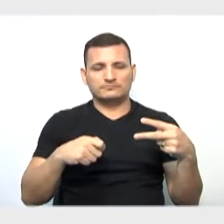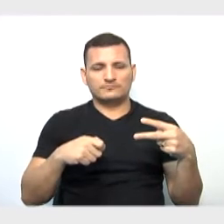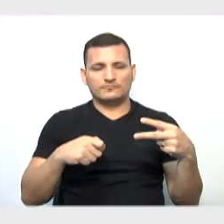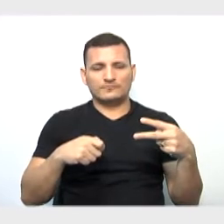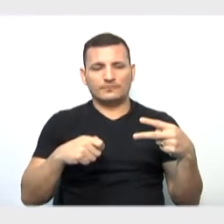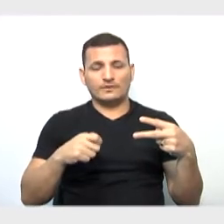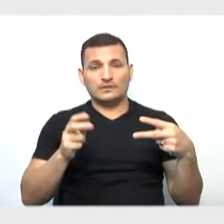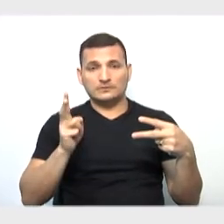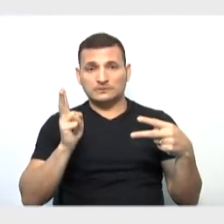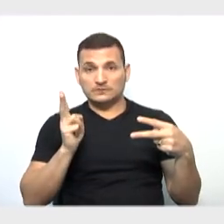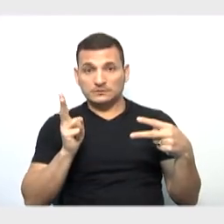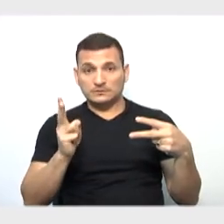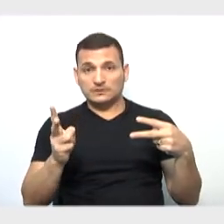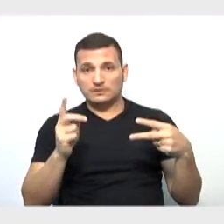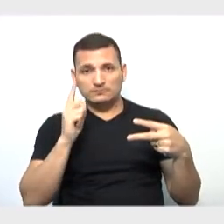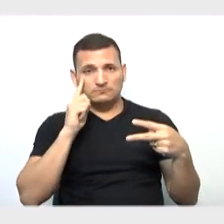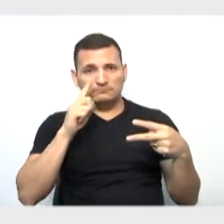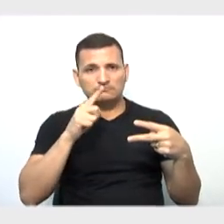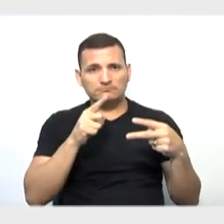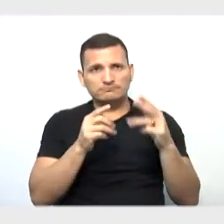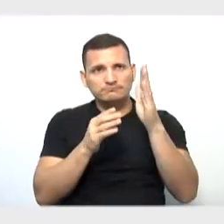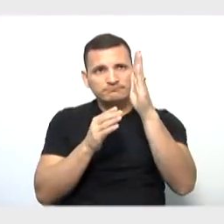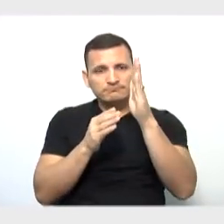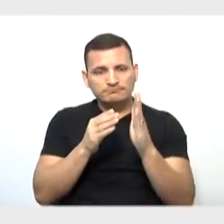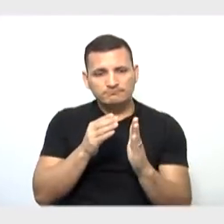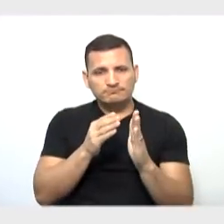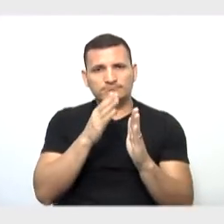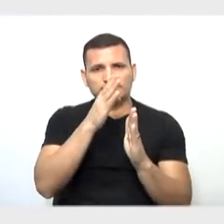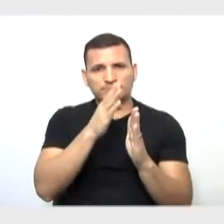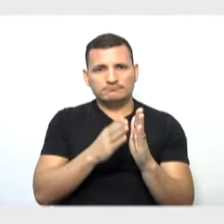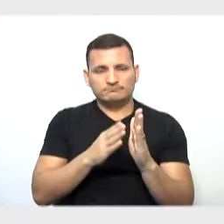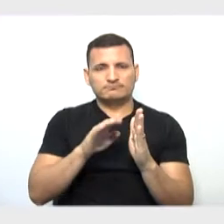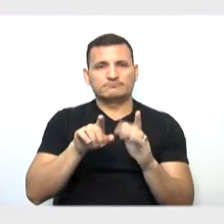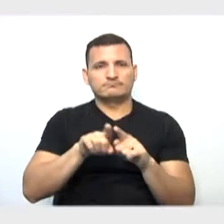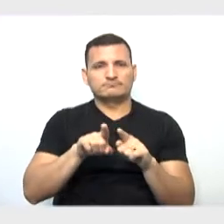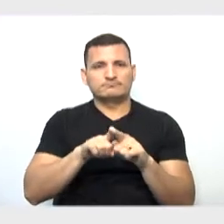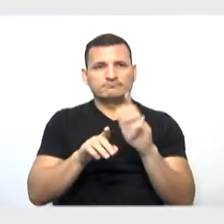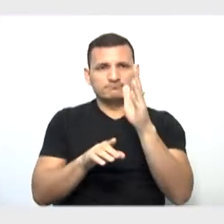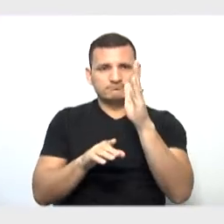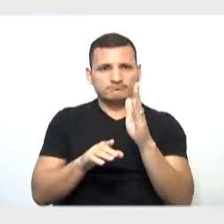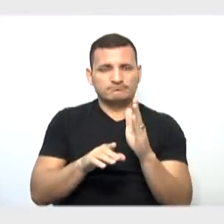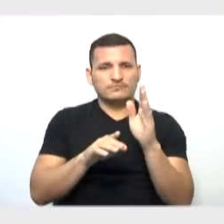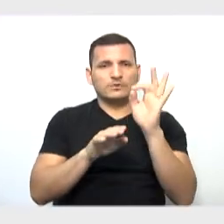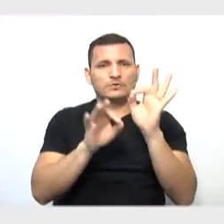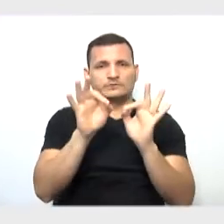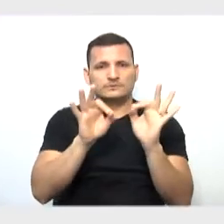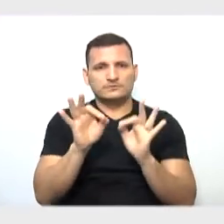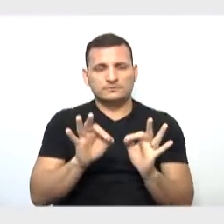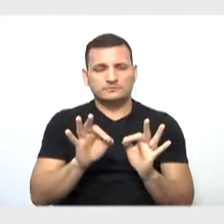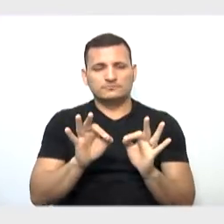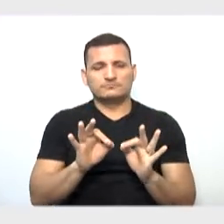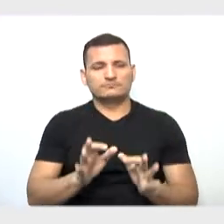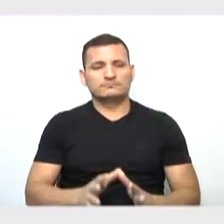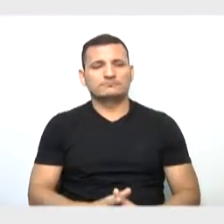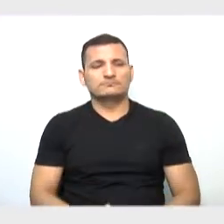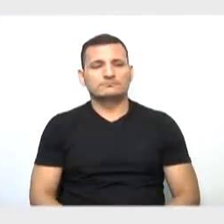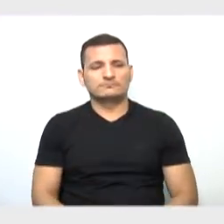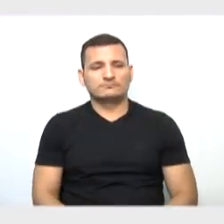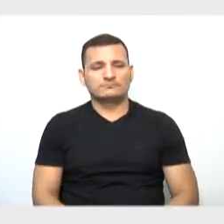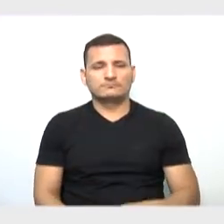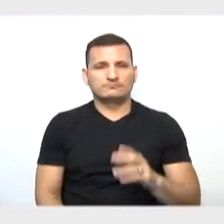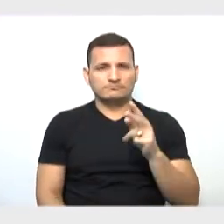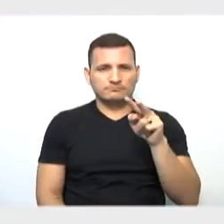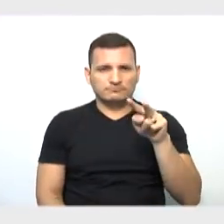pessoal, se preocupando com o alinhamento. A gente chama de indentação, organização do seu código, tá? Perceba